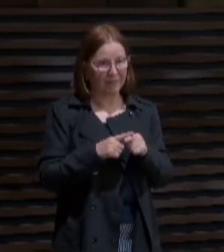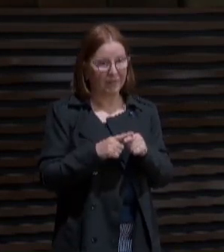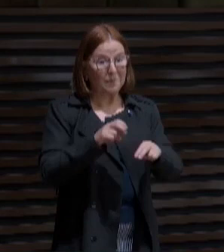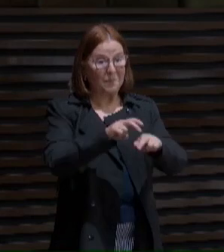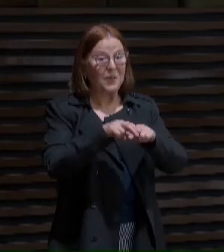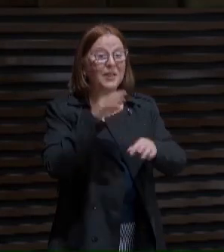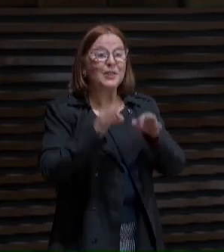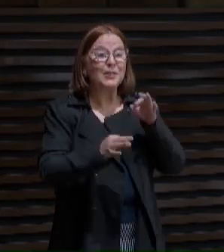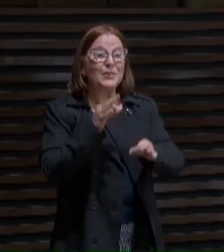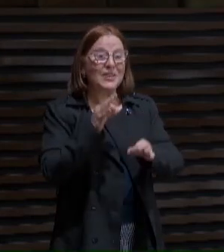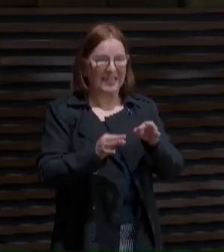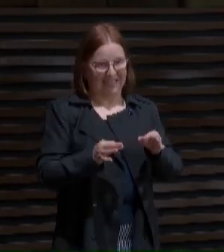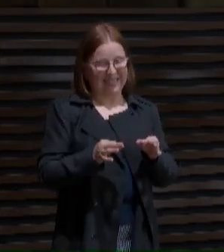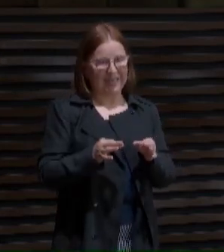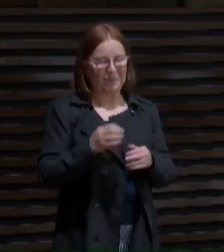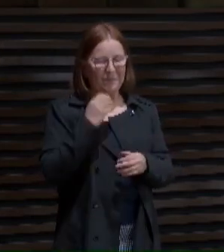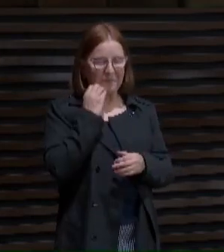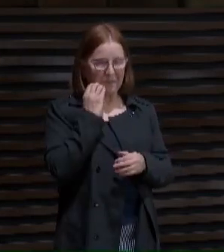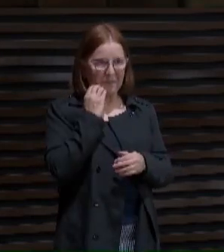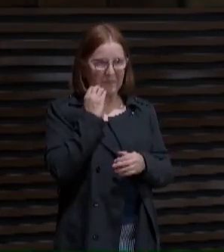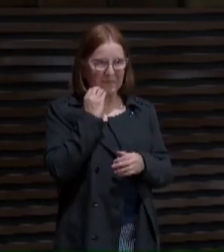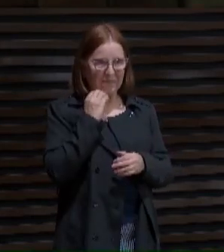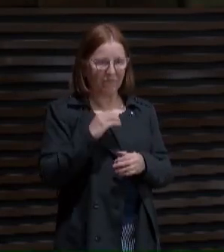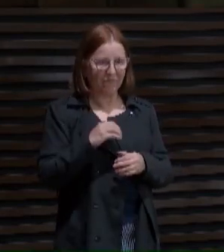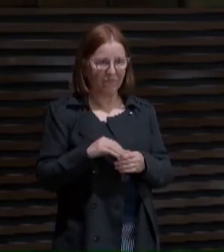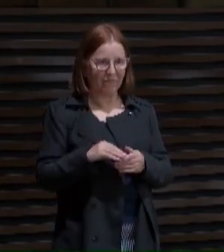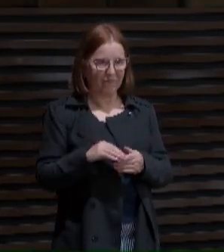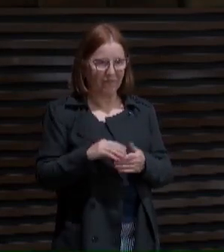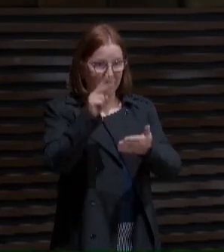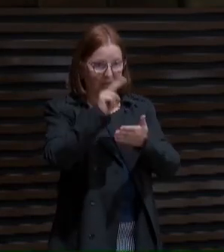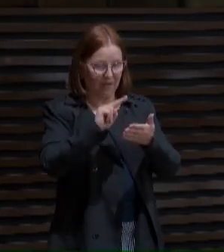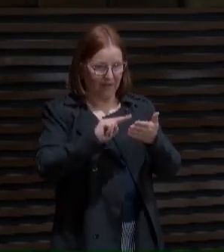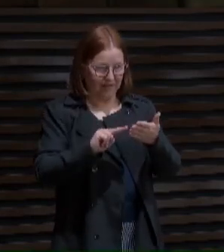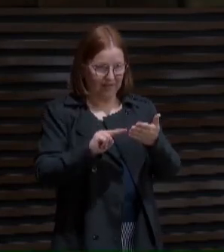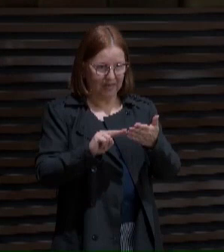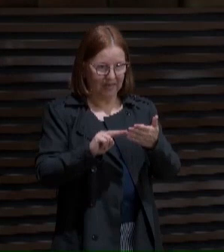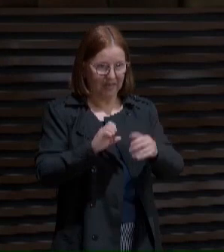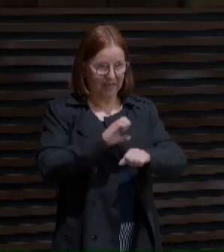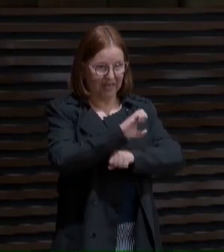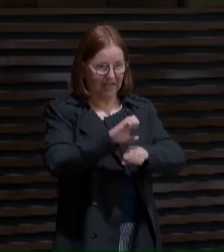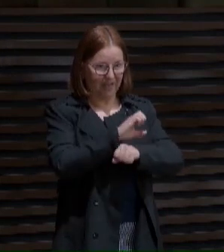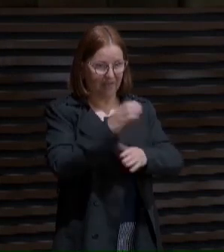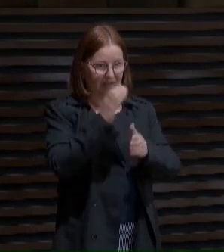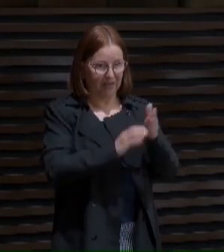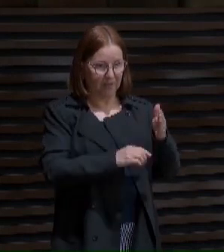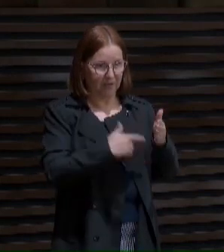justiça. Eu quero ler na versão NVI, por favor, Efésios